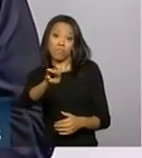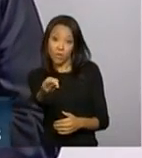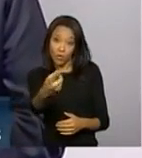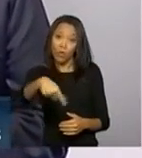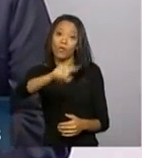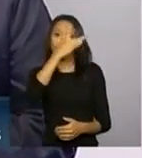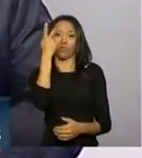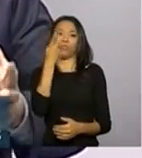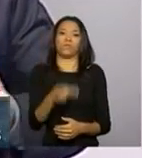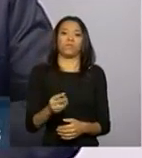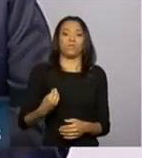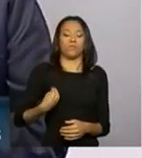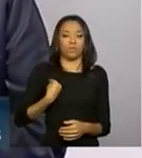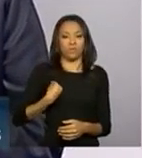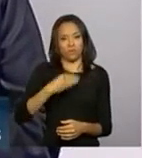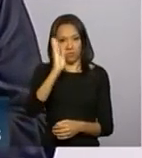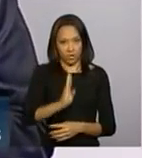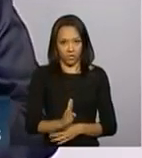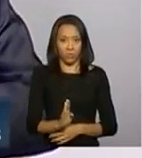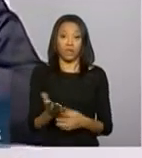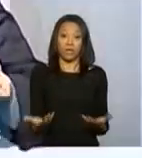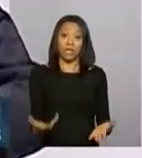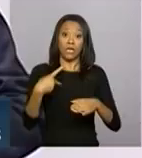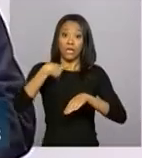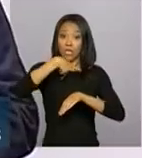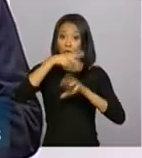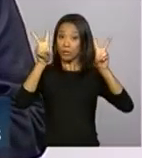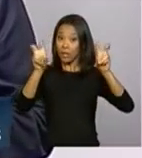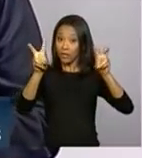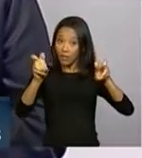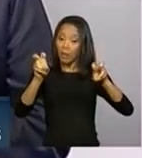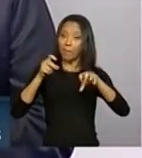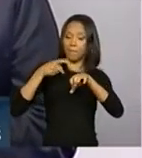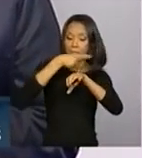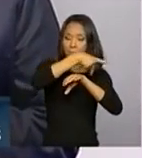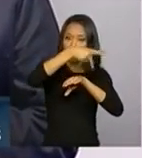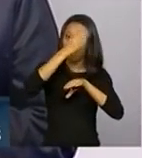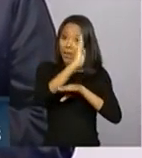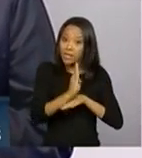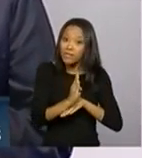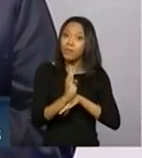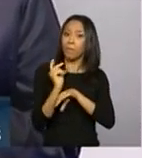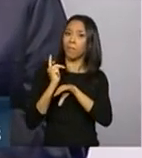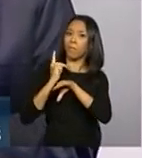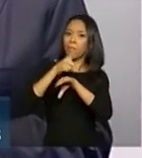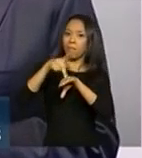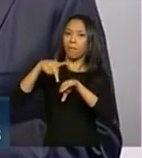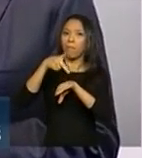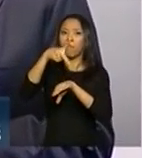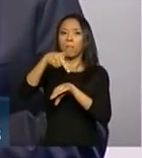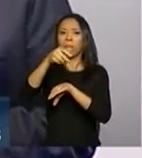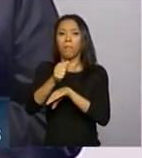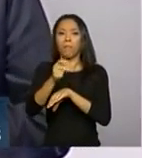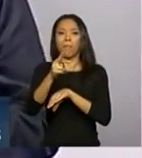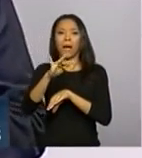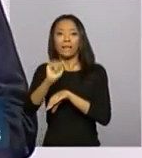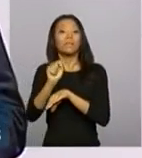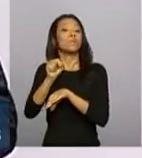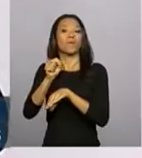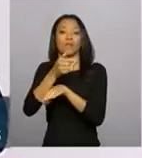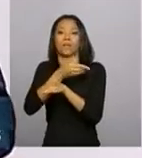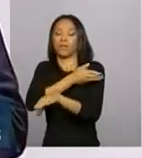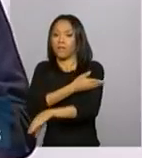o Brasil, pátria educadora, no sentido mais amplo, que engloba os benefícios da cobertura digital das nossas